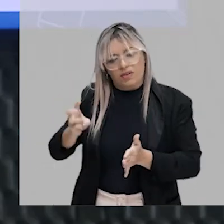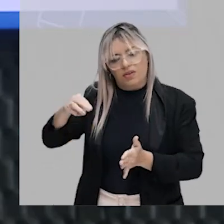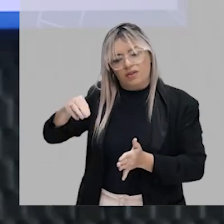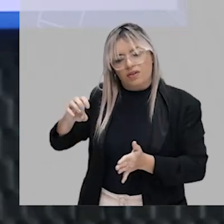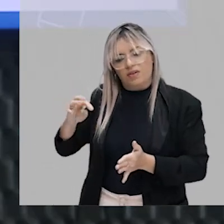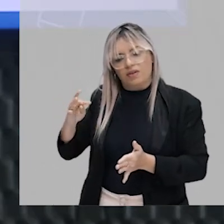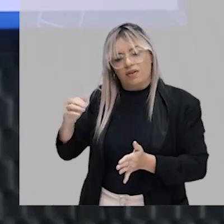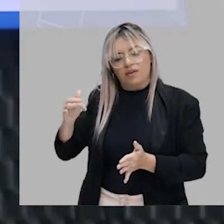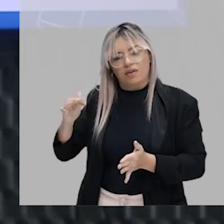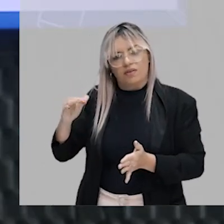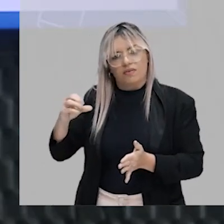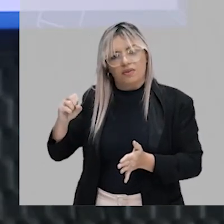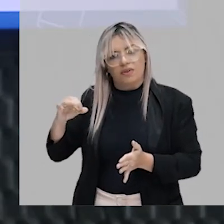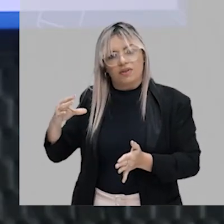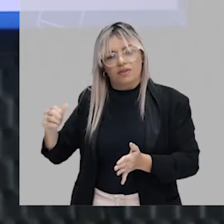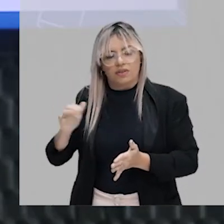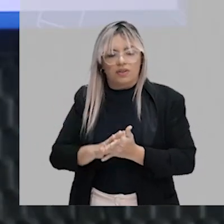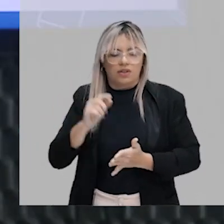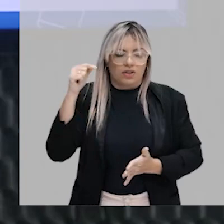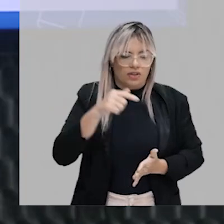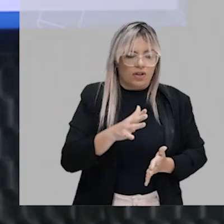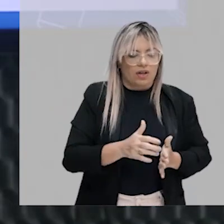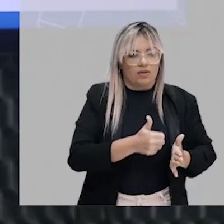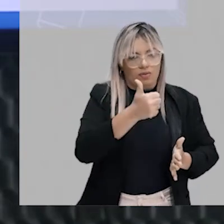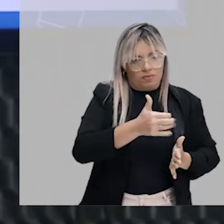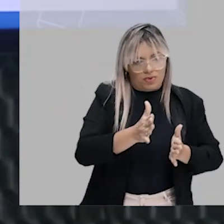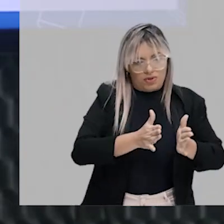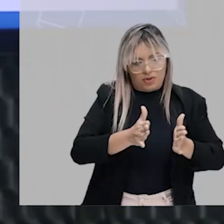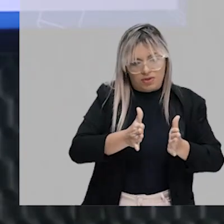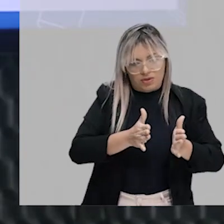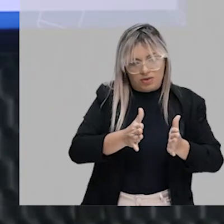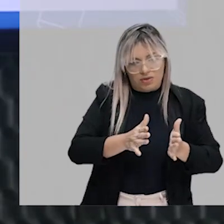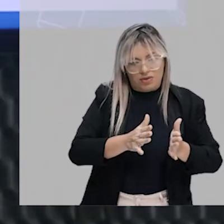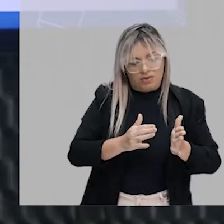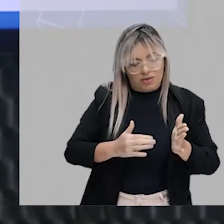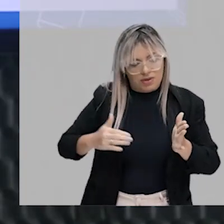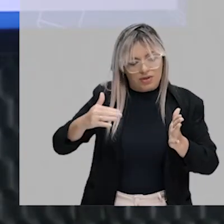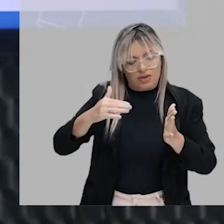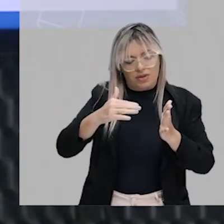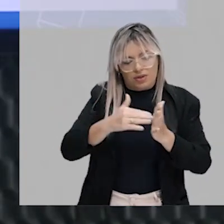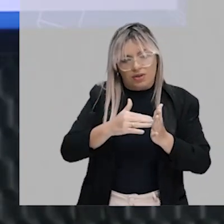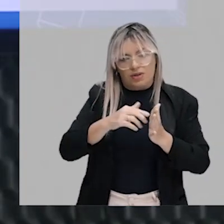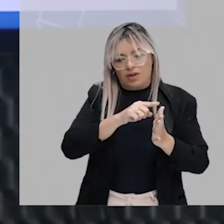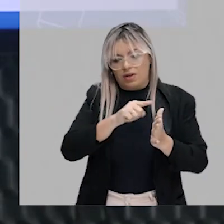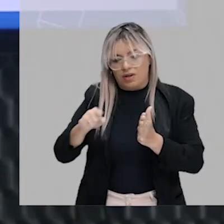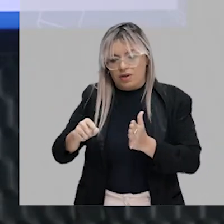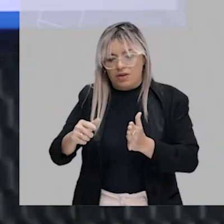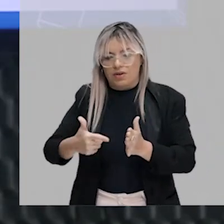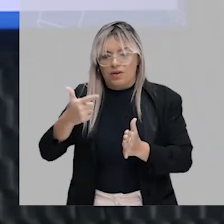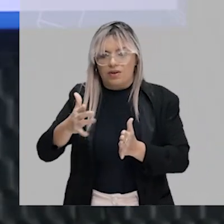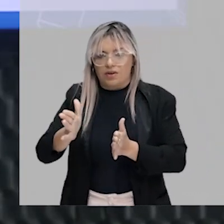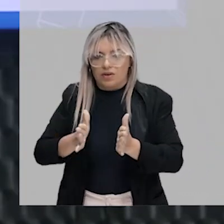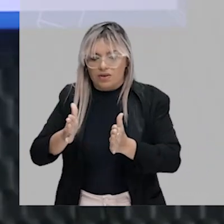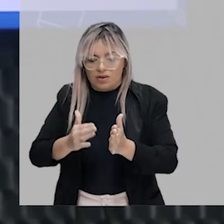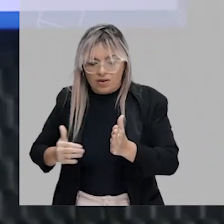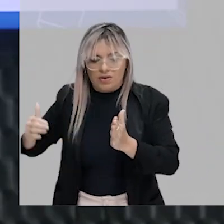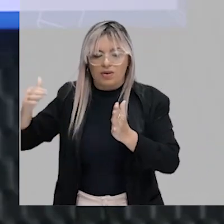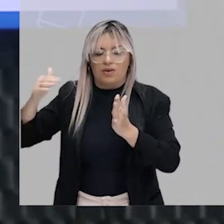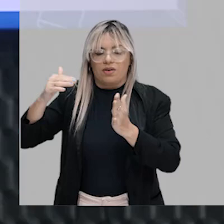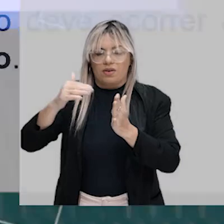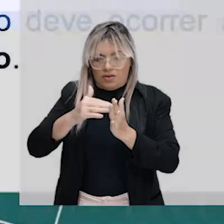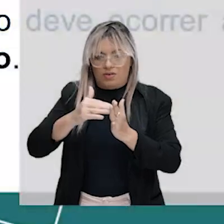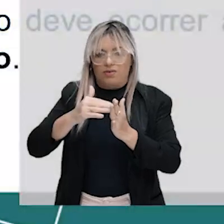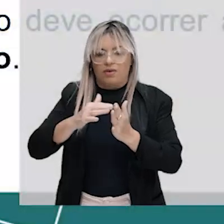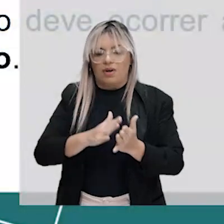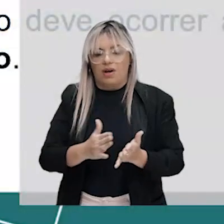degrau, subimos para o segundo degrau, mas ainda não chegamos no topo. E a partir de agora, a gente